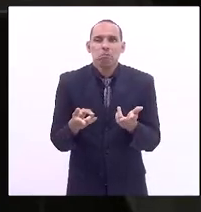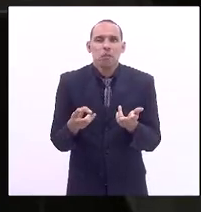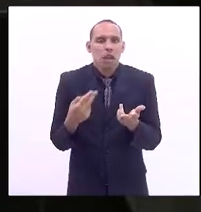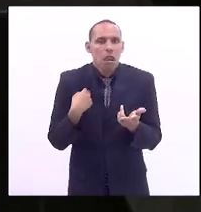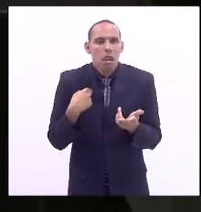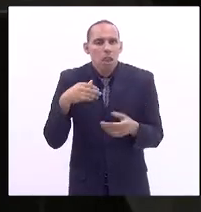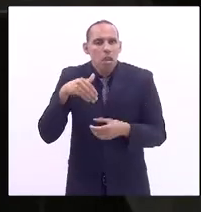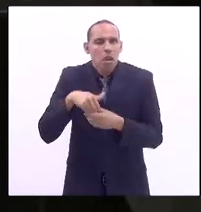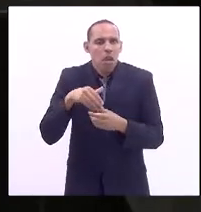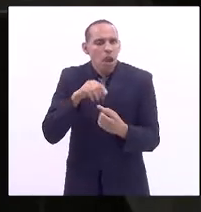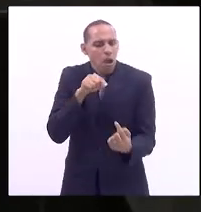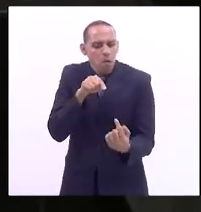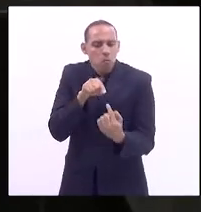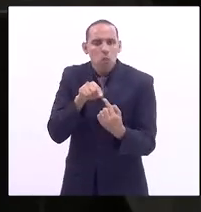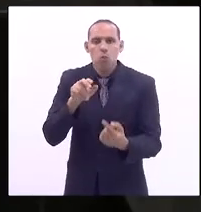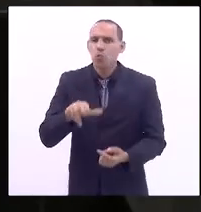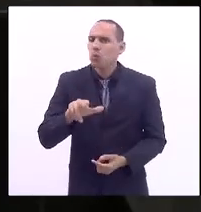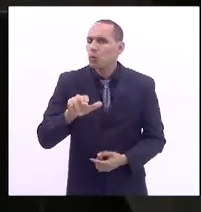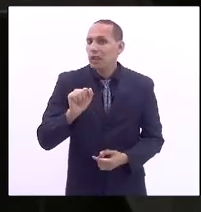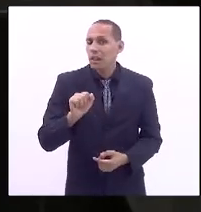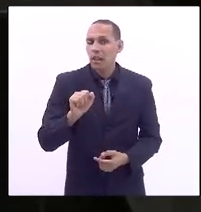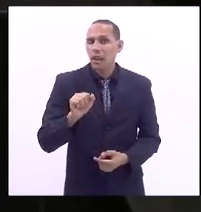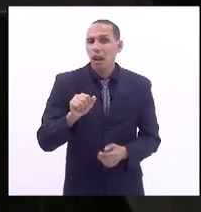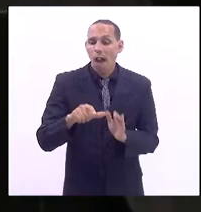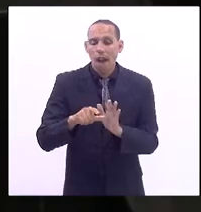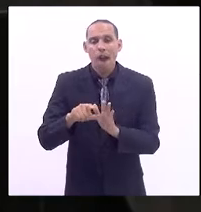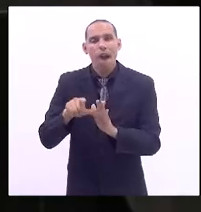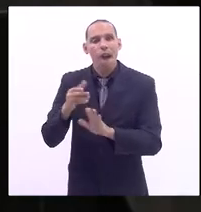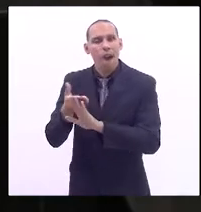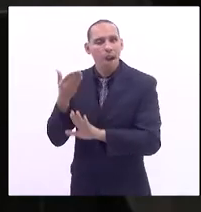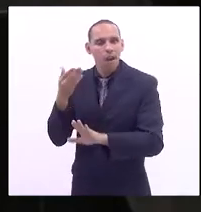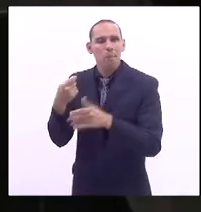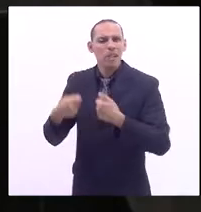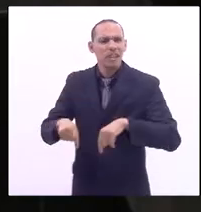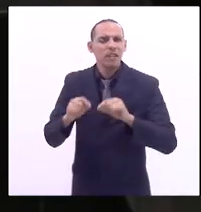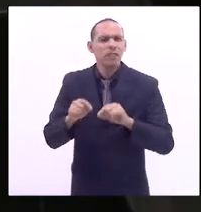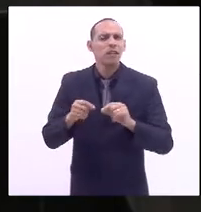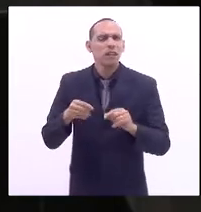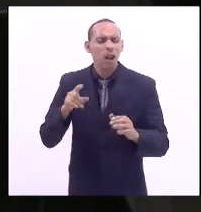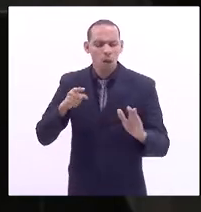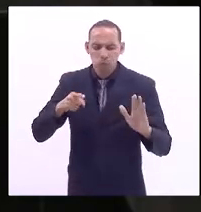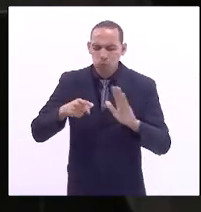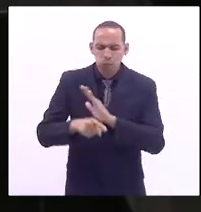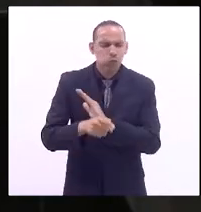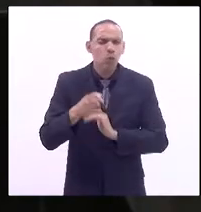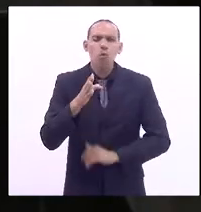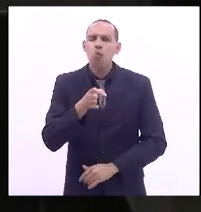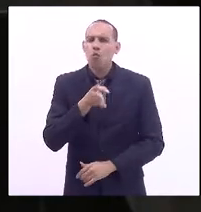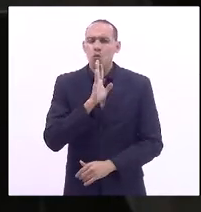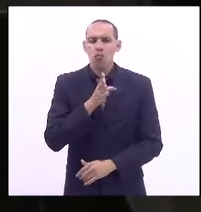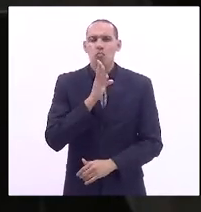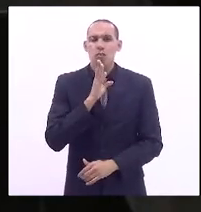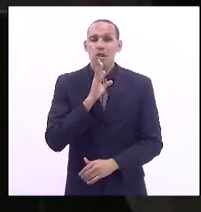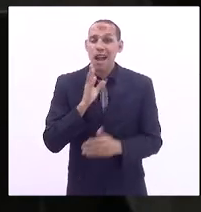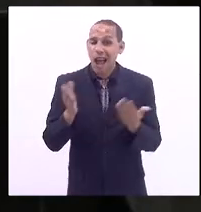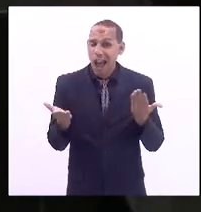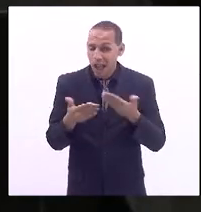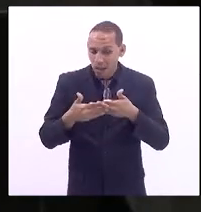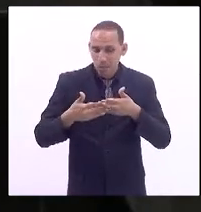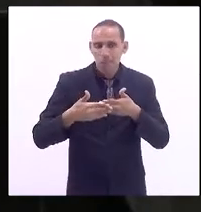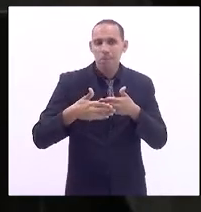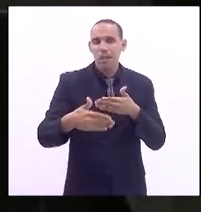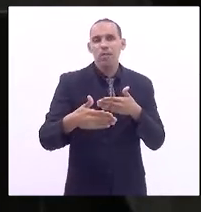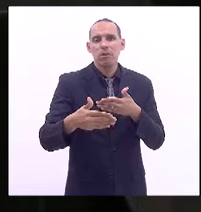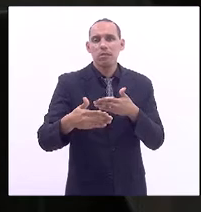favorável só matéria sem conhecer isso a fundo e desde já desde já